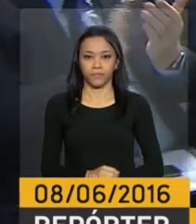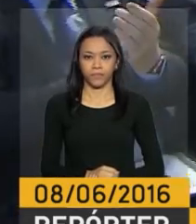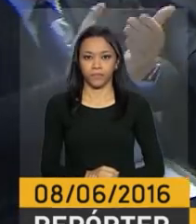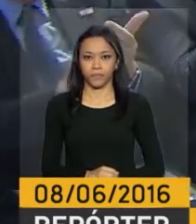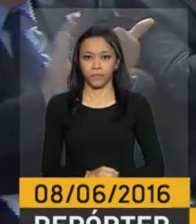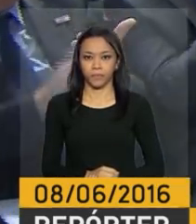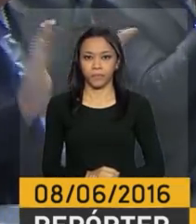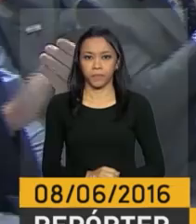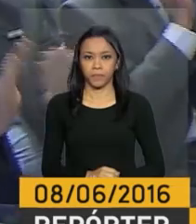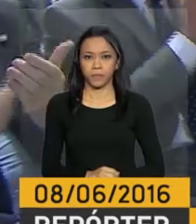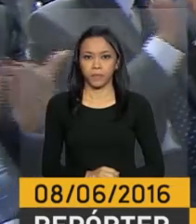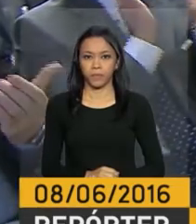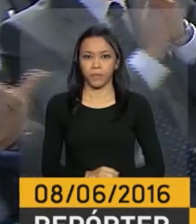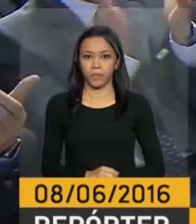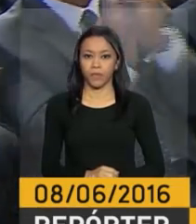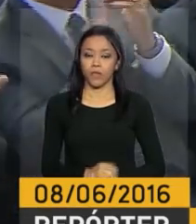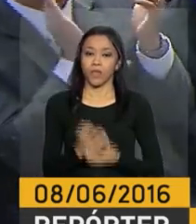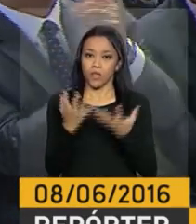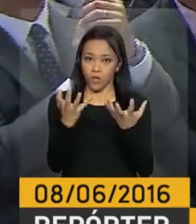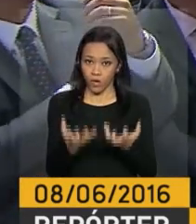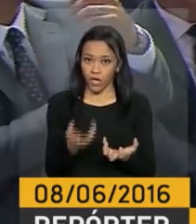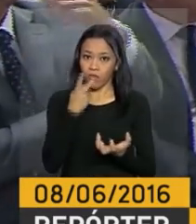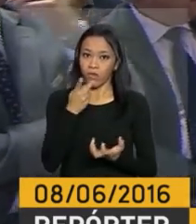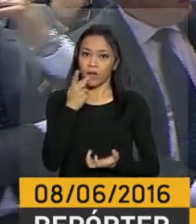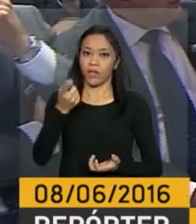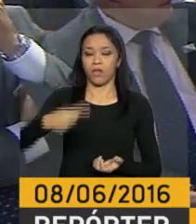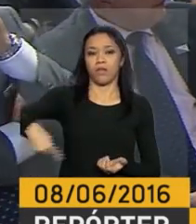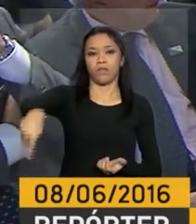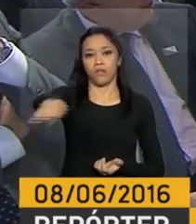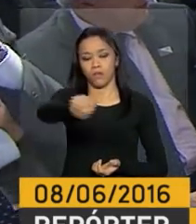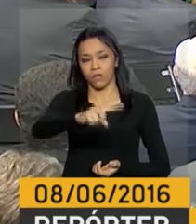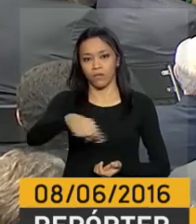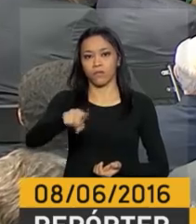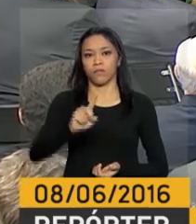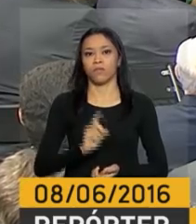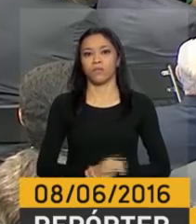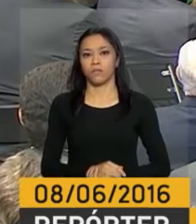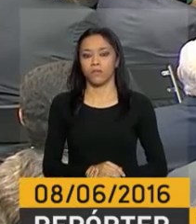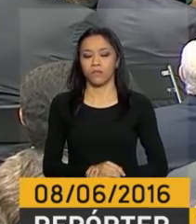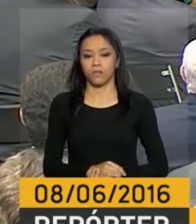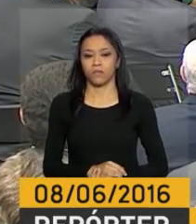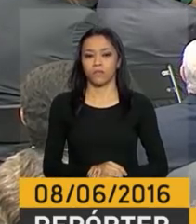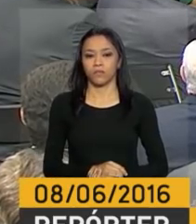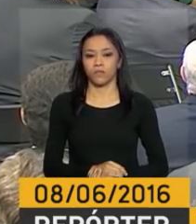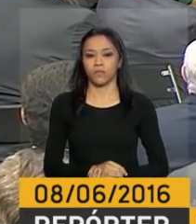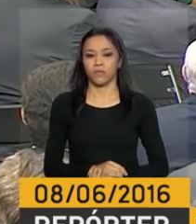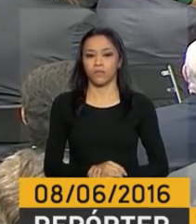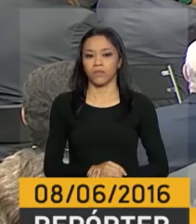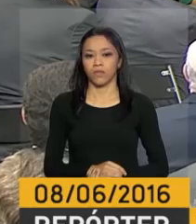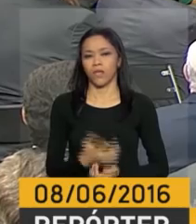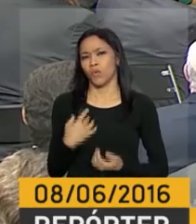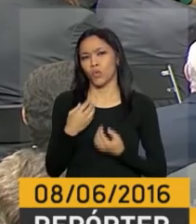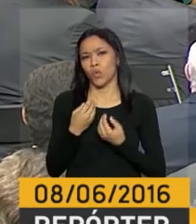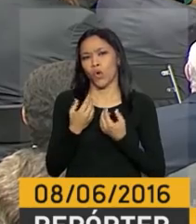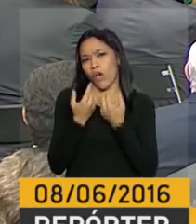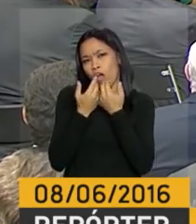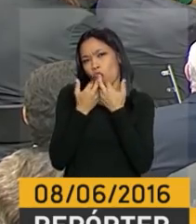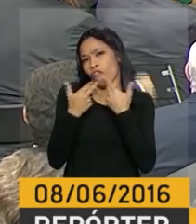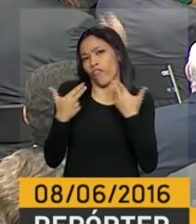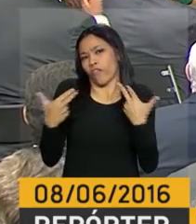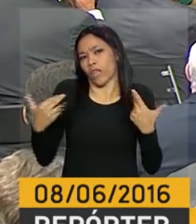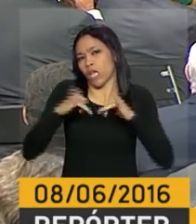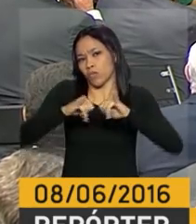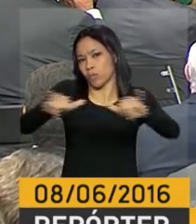progresso e eu quero dizer aos senhores deja que eu não tô dizendo novidade nenhuma essa